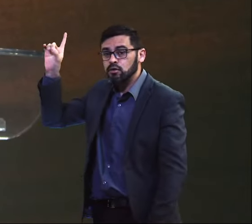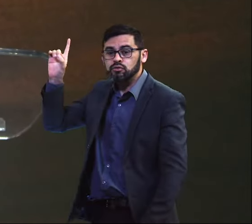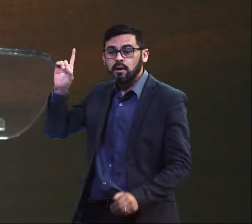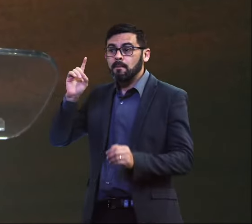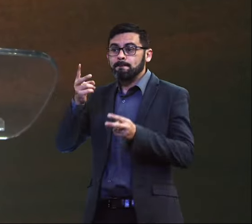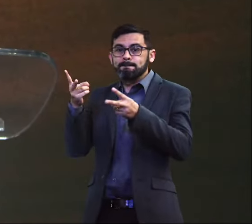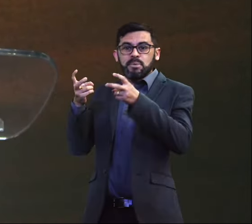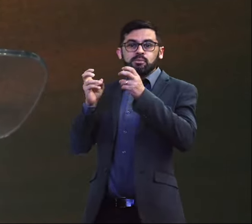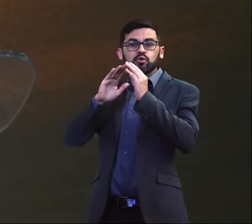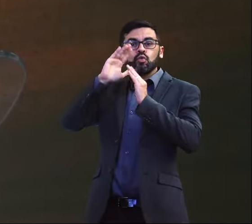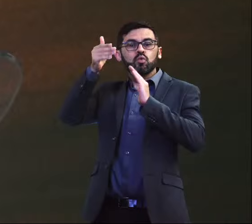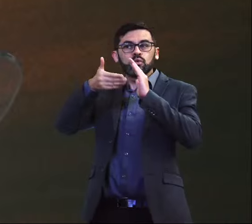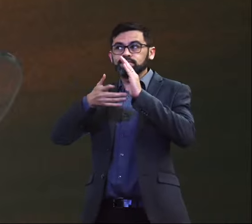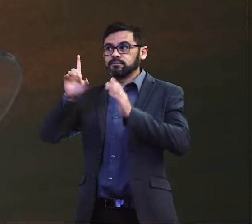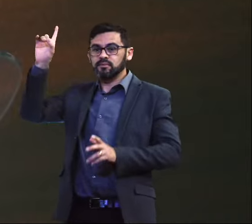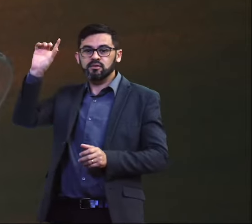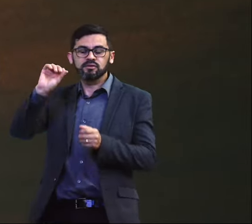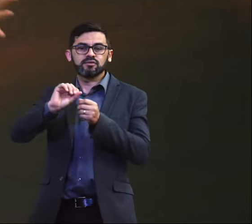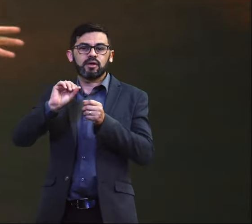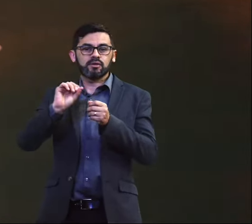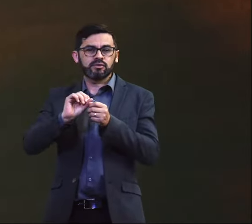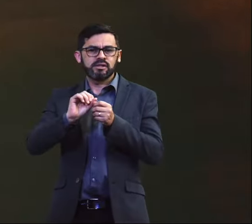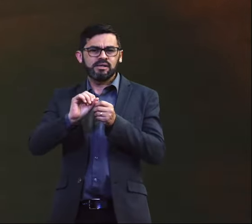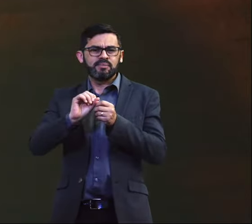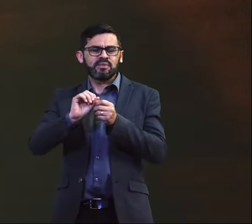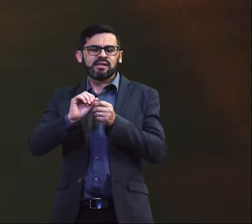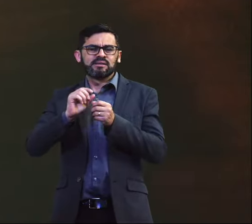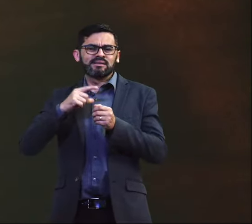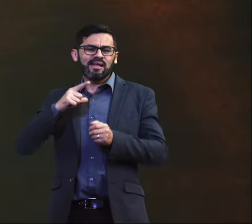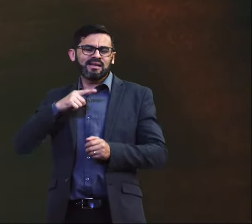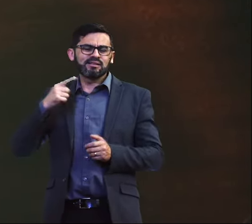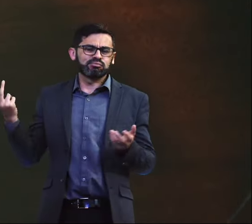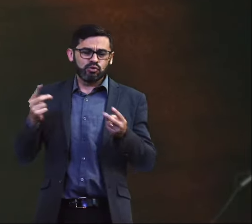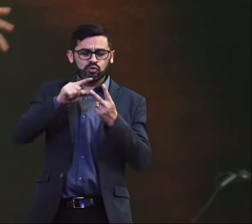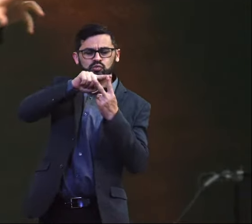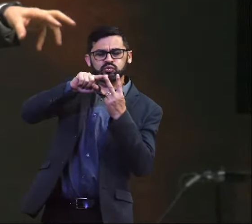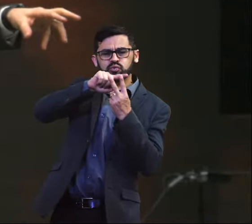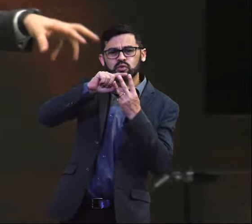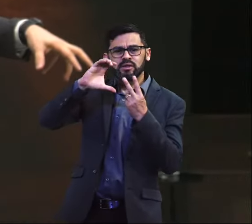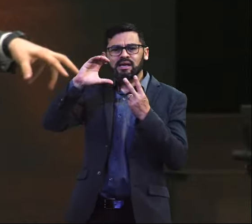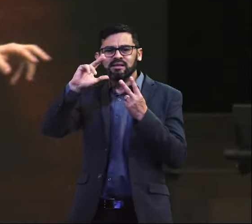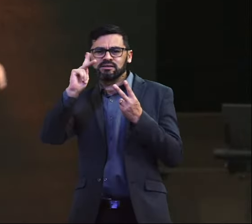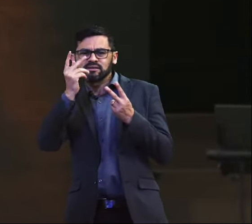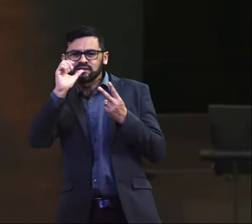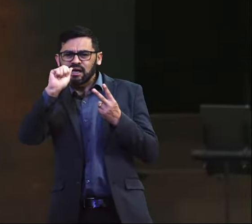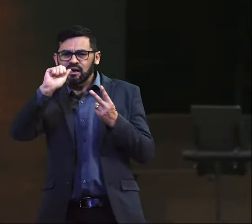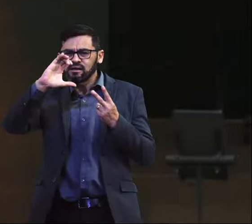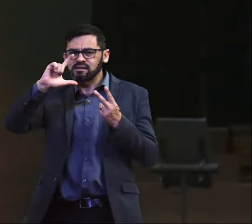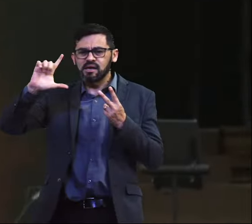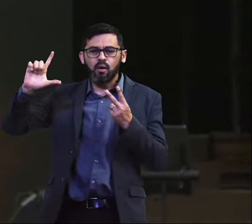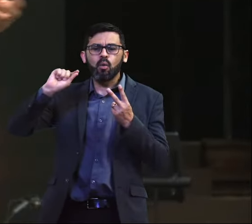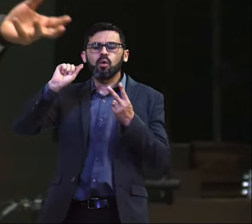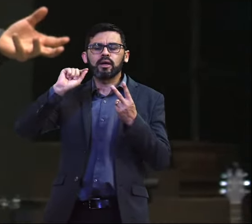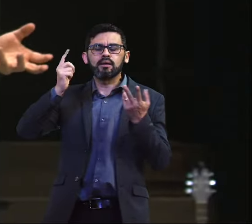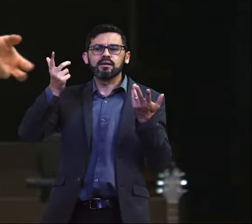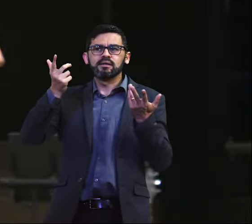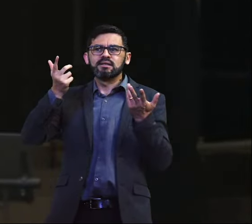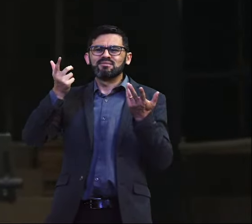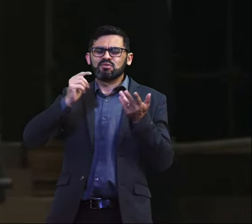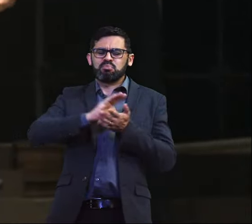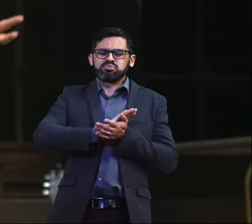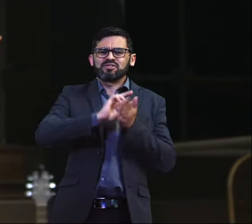fazer. Eu acho interessante porque o chacal e a coruja eram animais identificados com